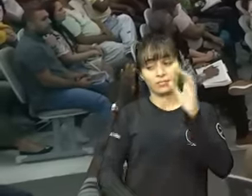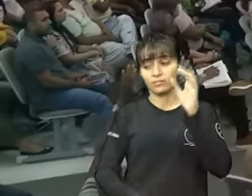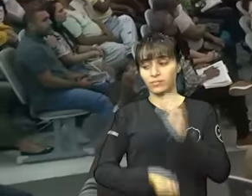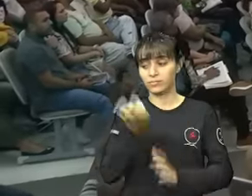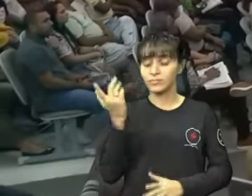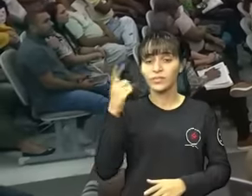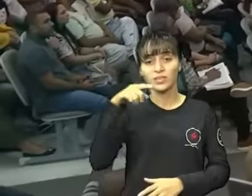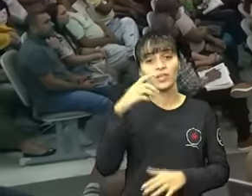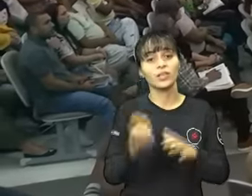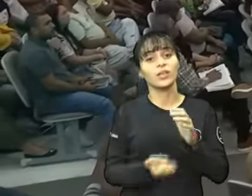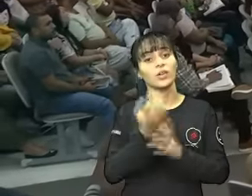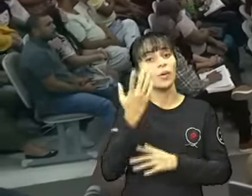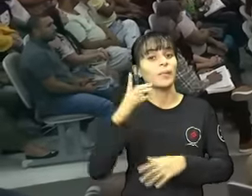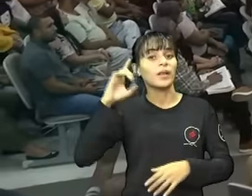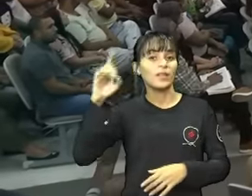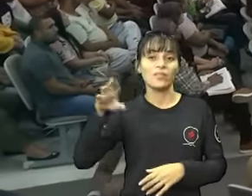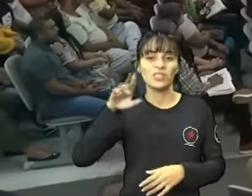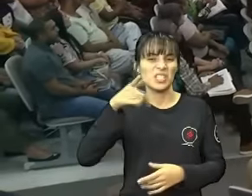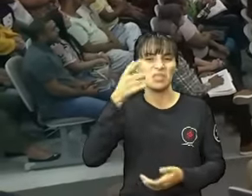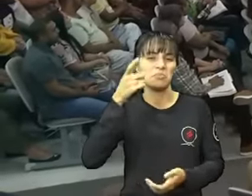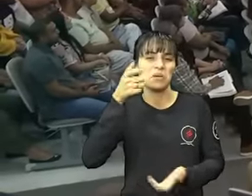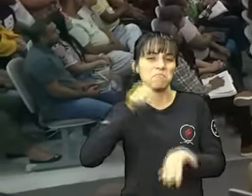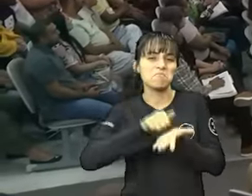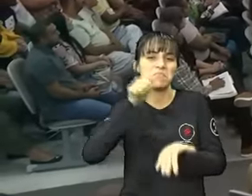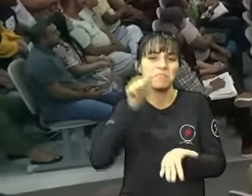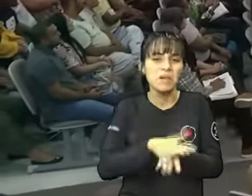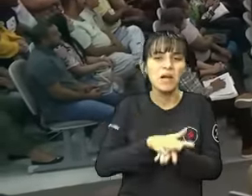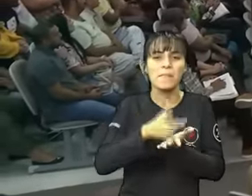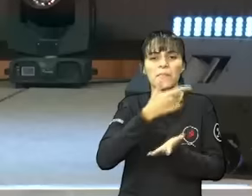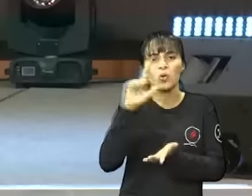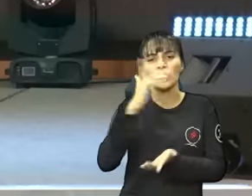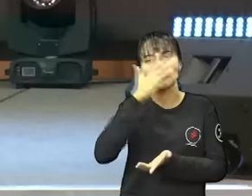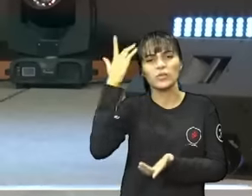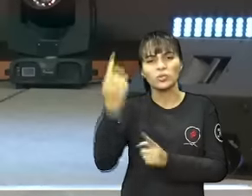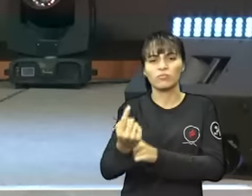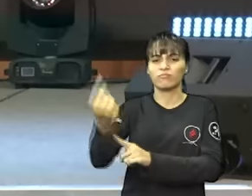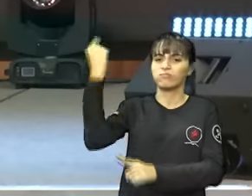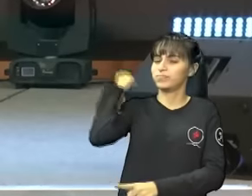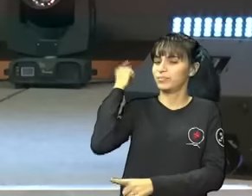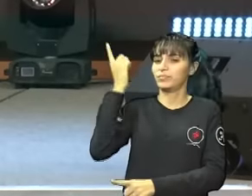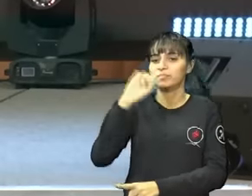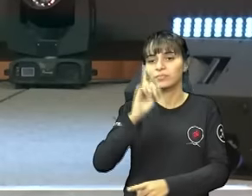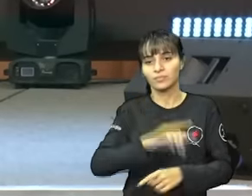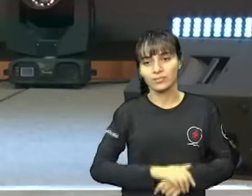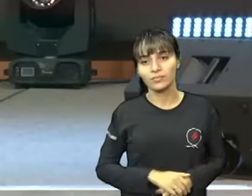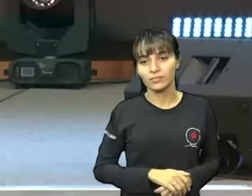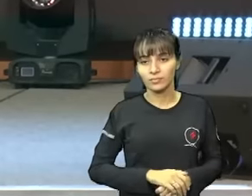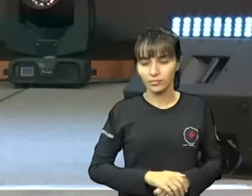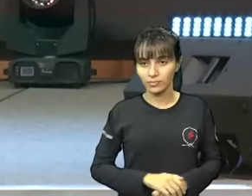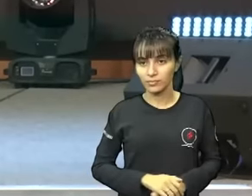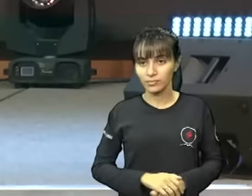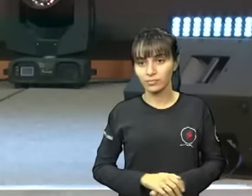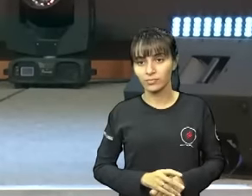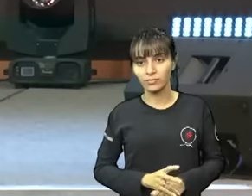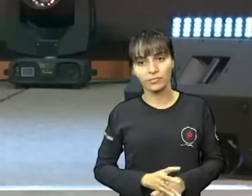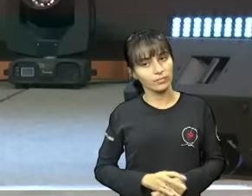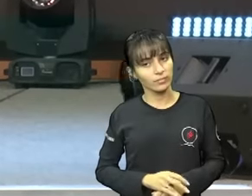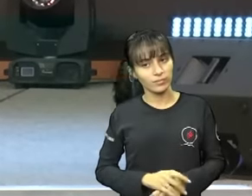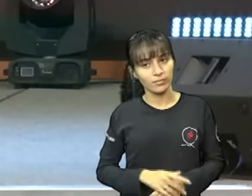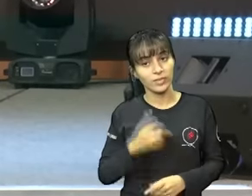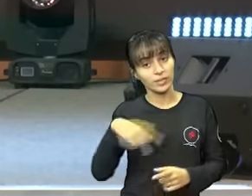Deus e você não tá aqui pagando o pato de outro que fez alguma besteira e uma vida atrás oi oi